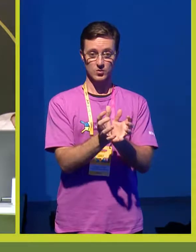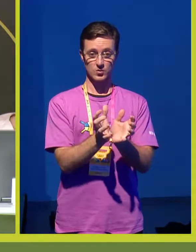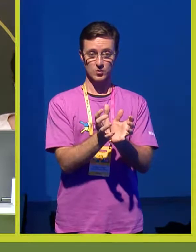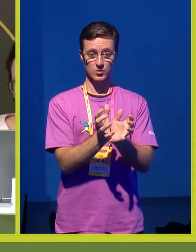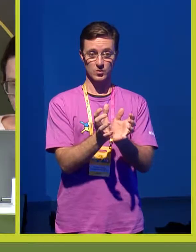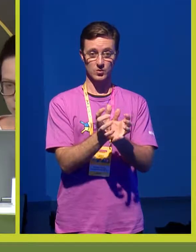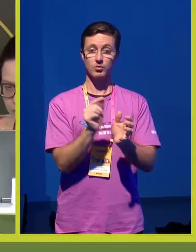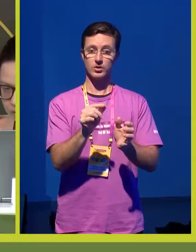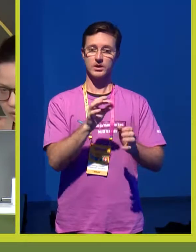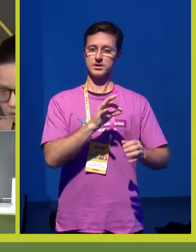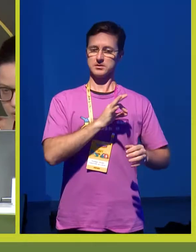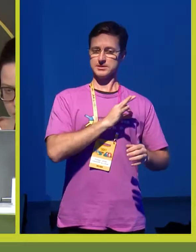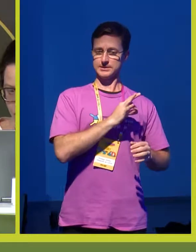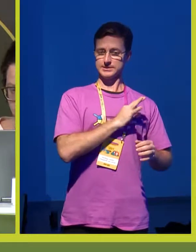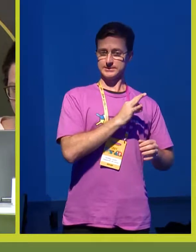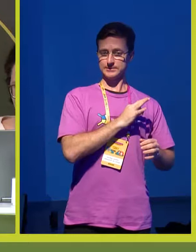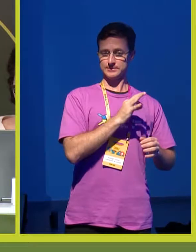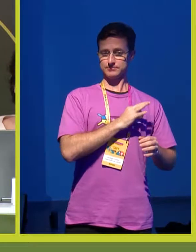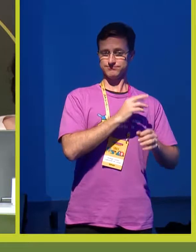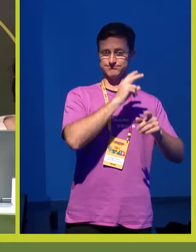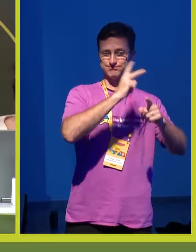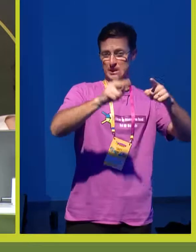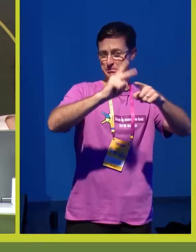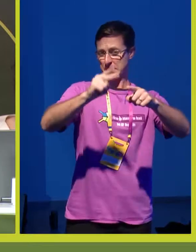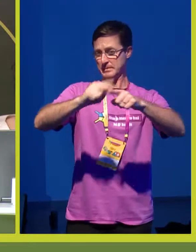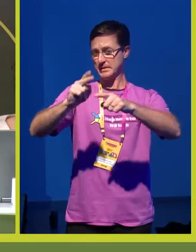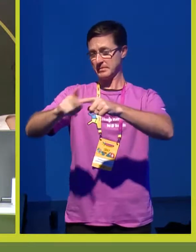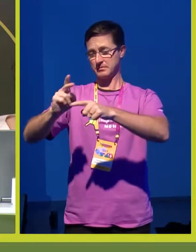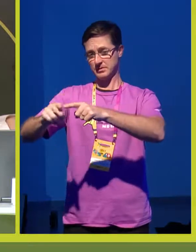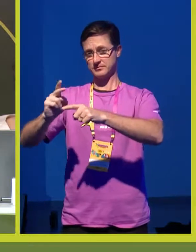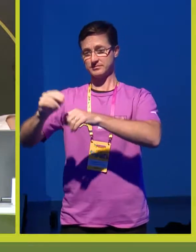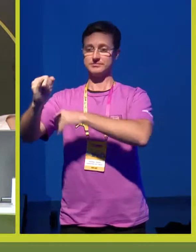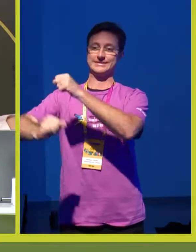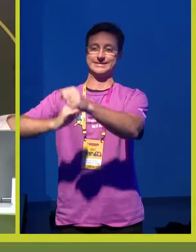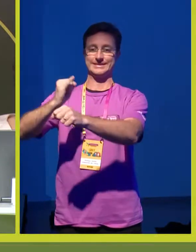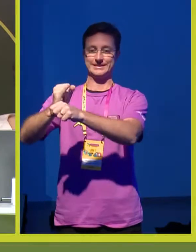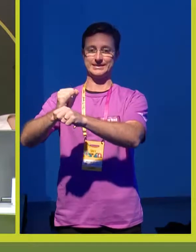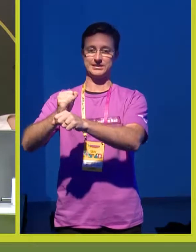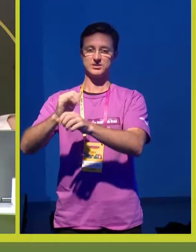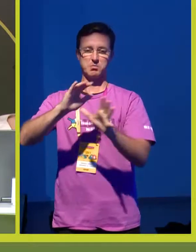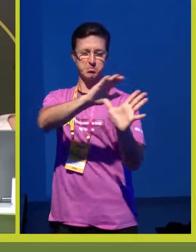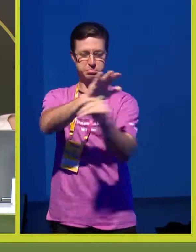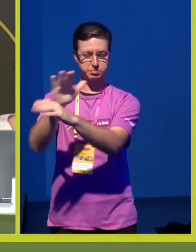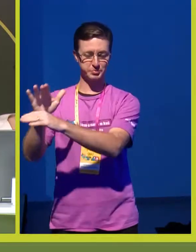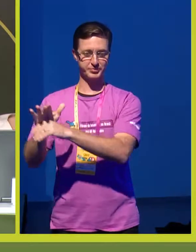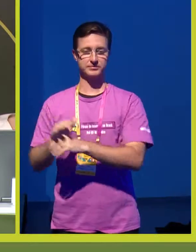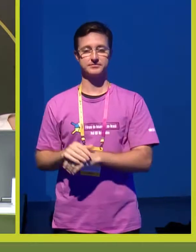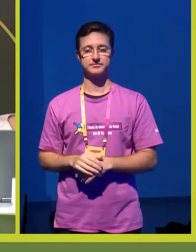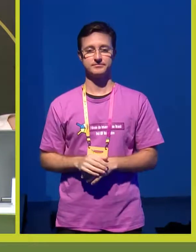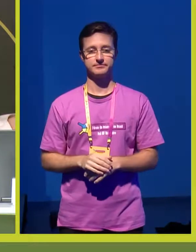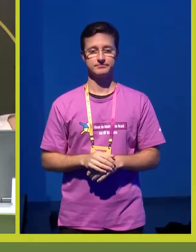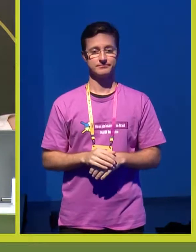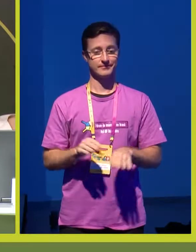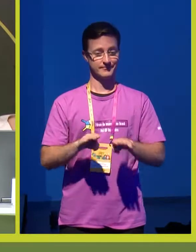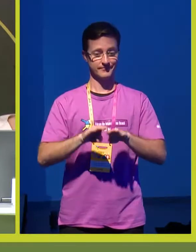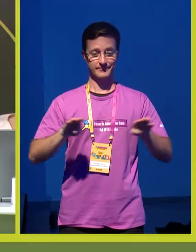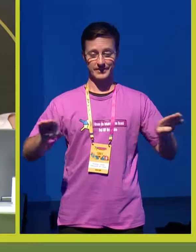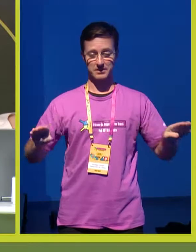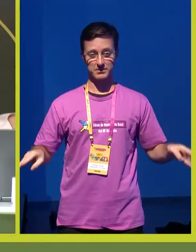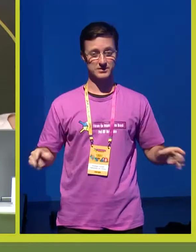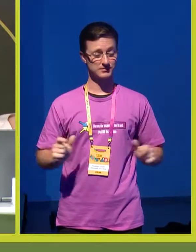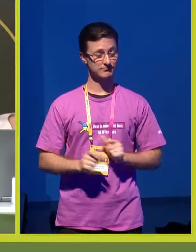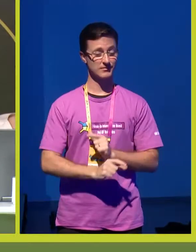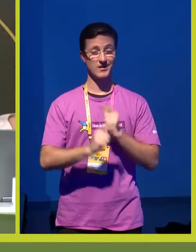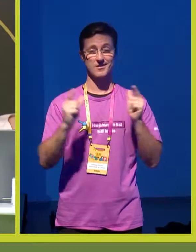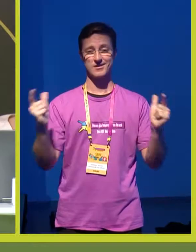Cibernéticos do MPF. Ser o primeiro da mesa a abordar uma temática tão vasta vai ser um desafio